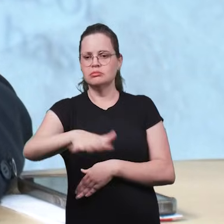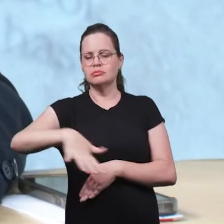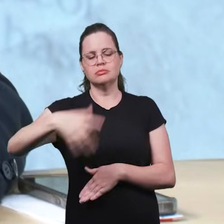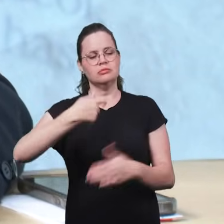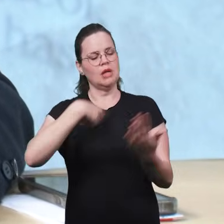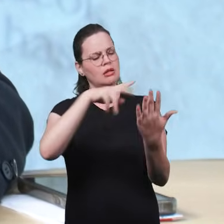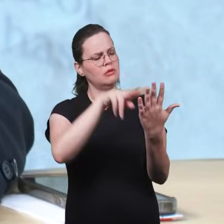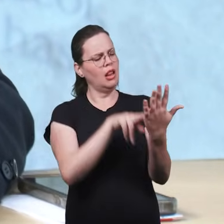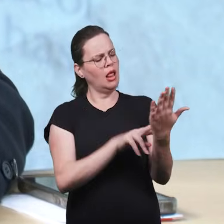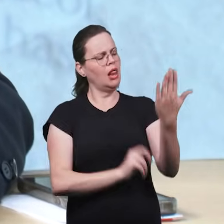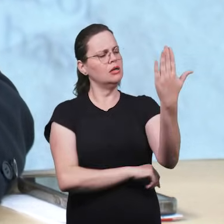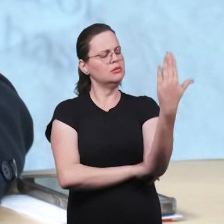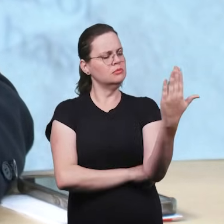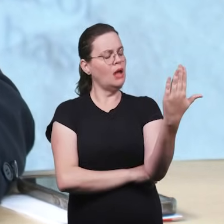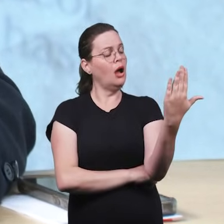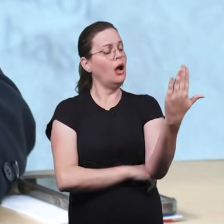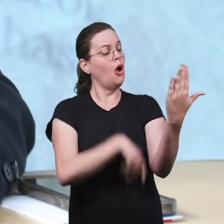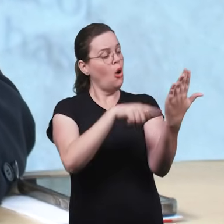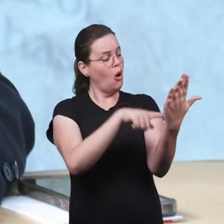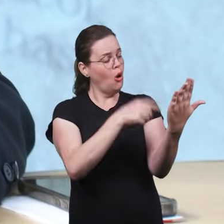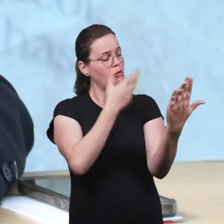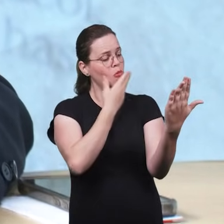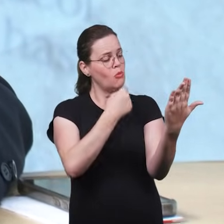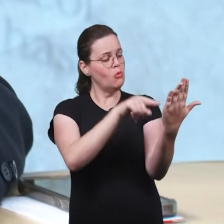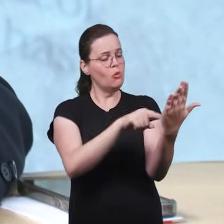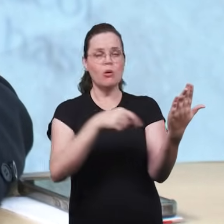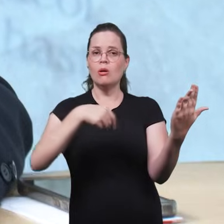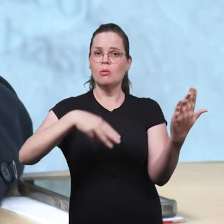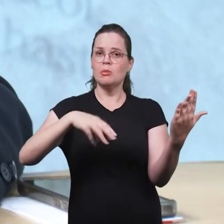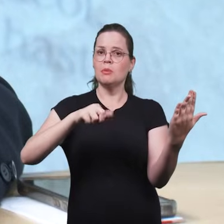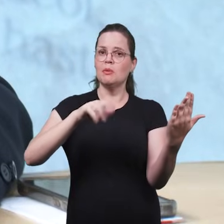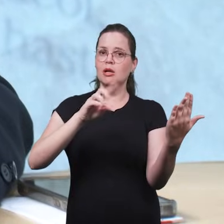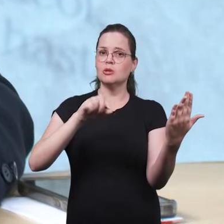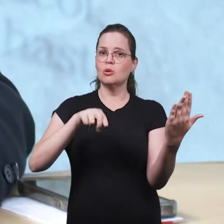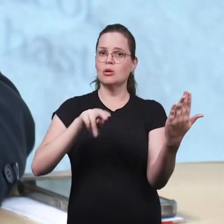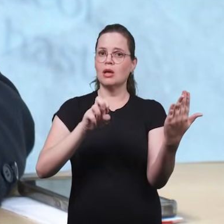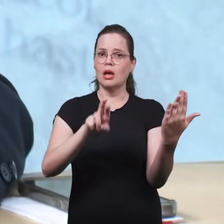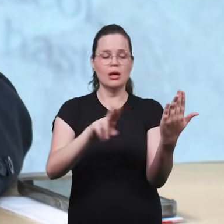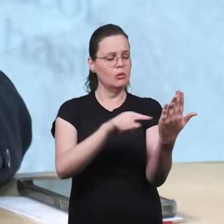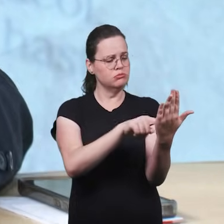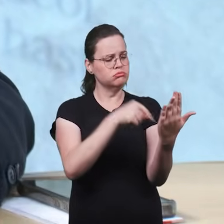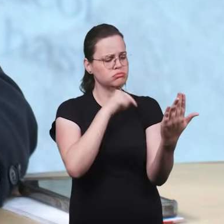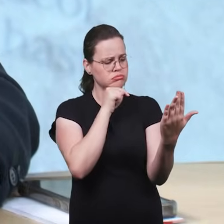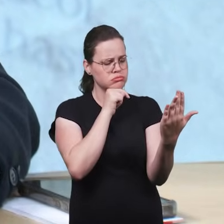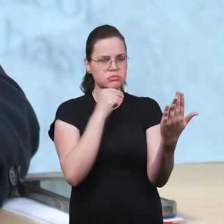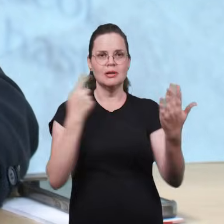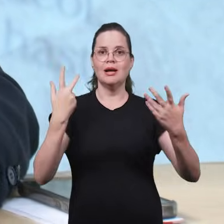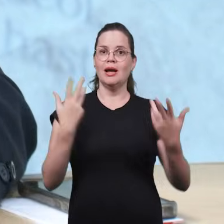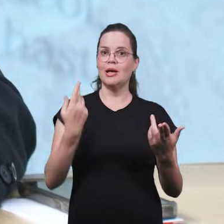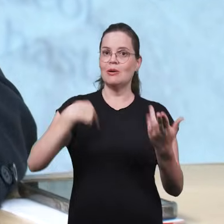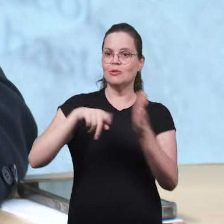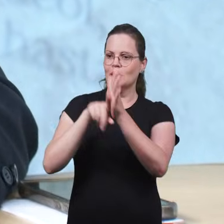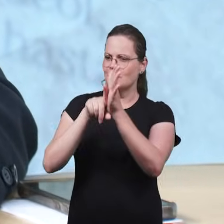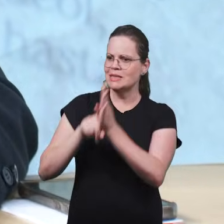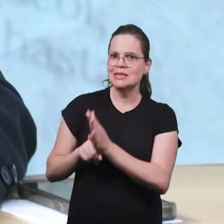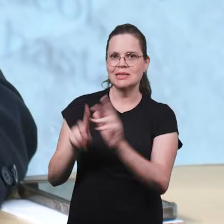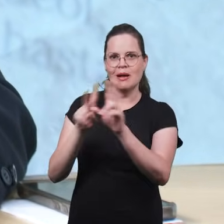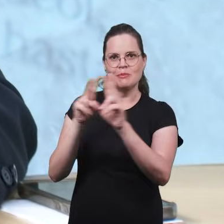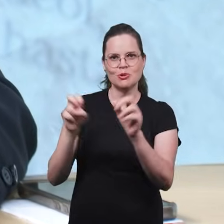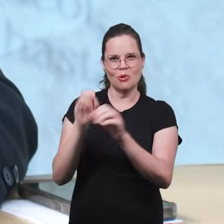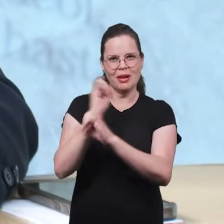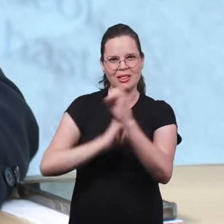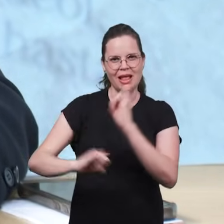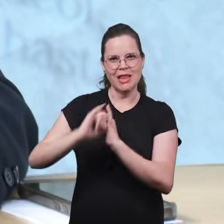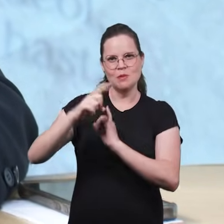memória dele algo que ele nem mesmo sabia, como acontece conosco quando nós hoje precisamos consultar na internet sobre algo que nós não